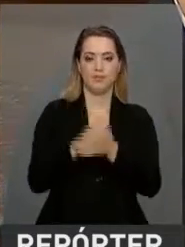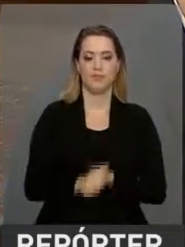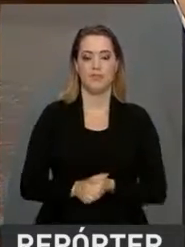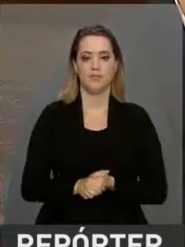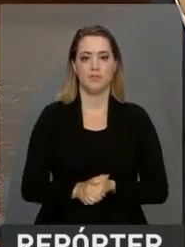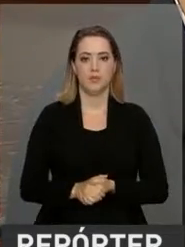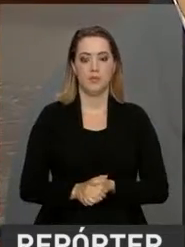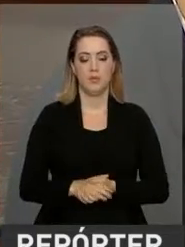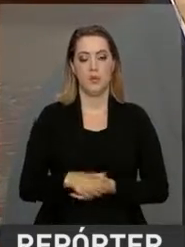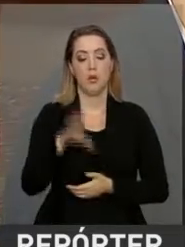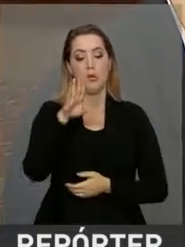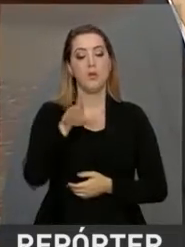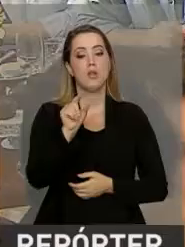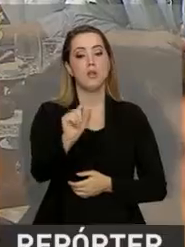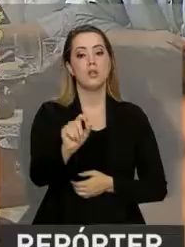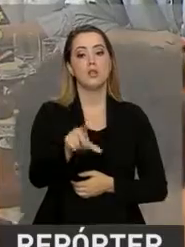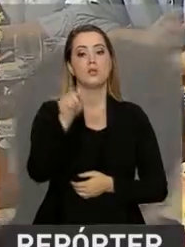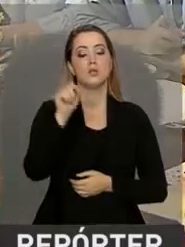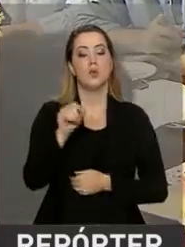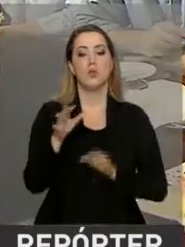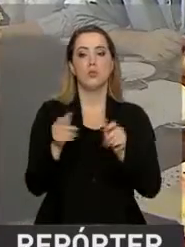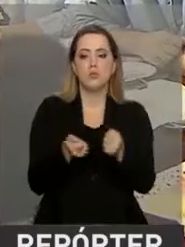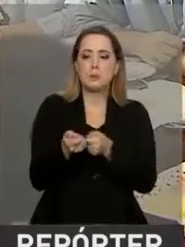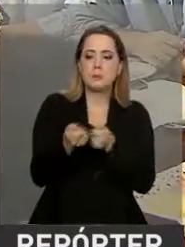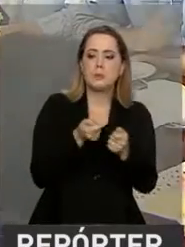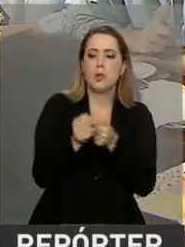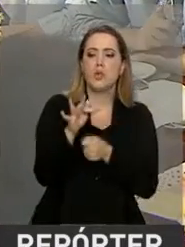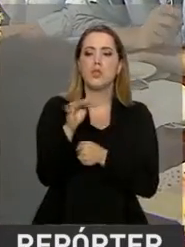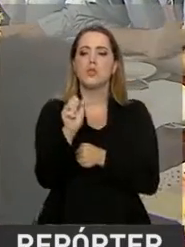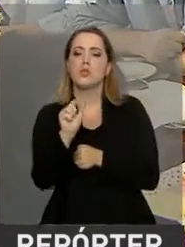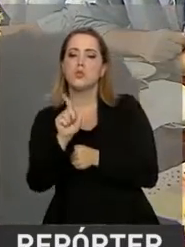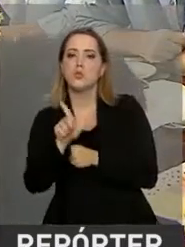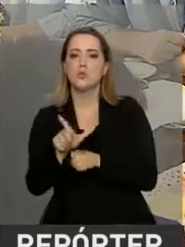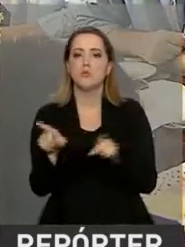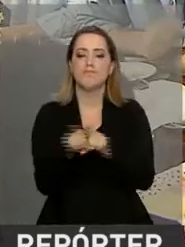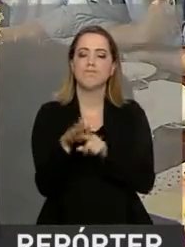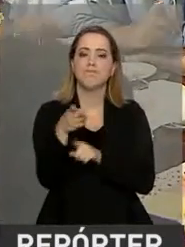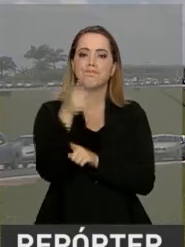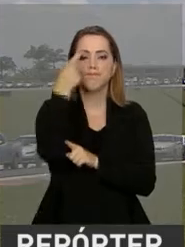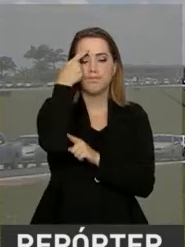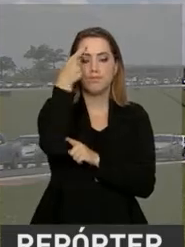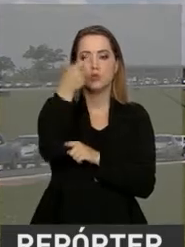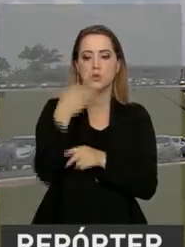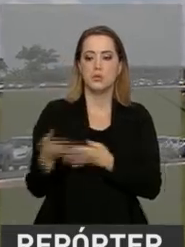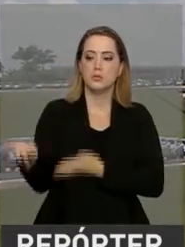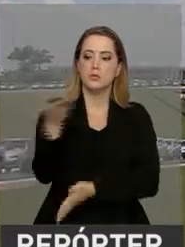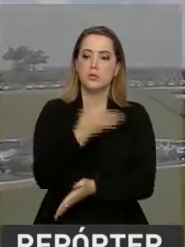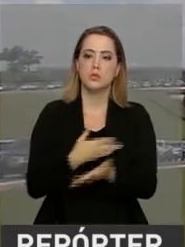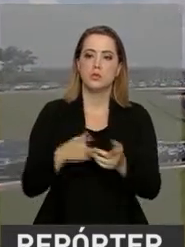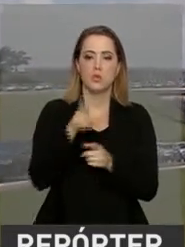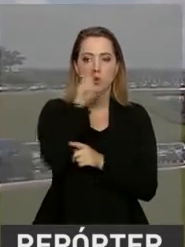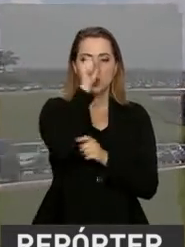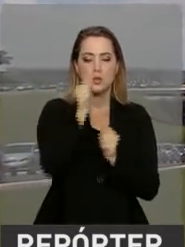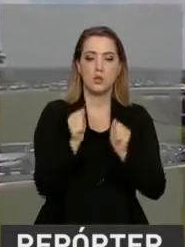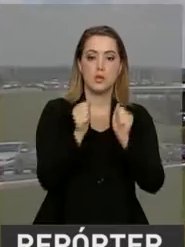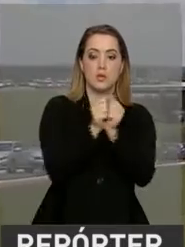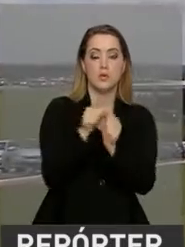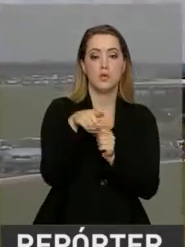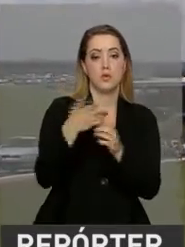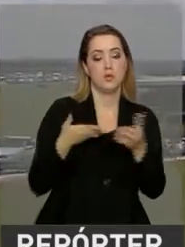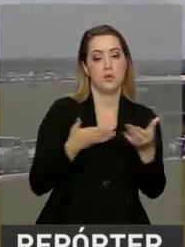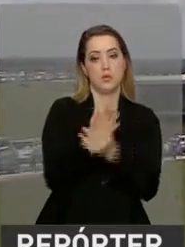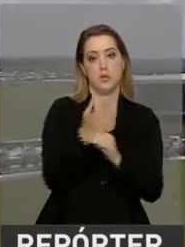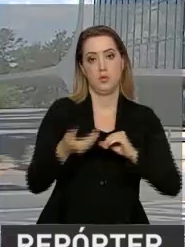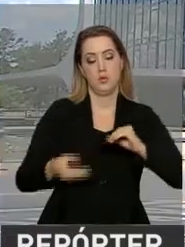priorizar o programa de ajuste fiscal esta é a idéia do governo federal que está reunindo esforços para aprovar ainda neste ano a proposta de emenda